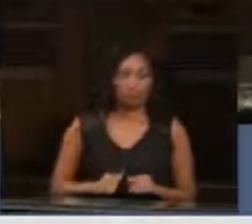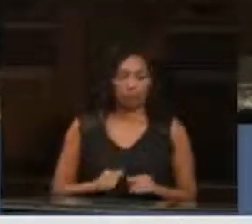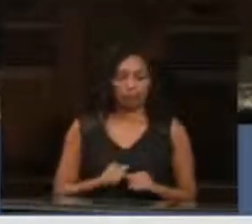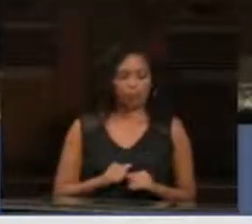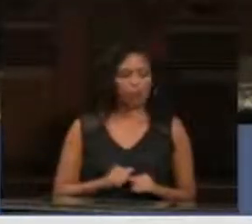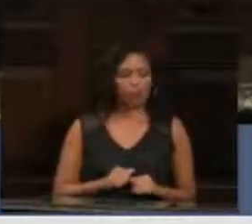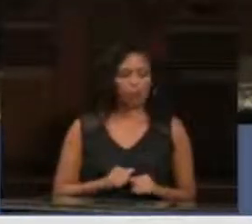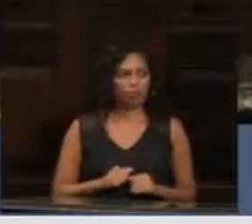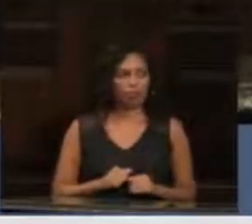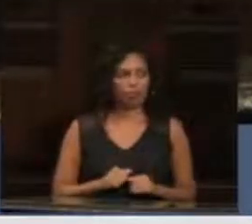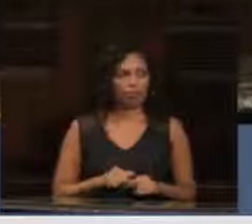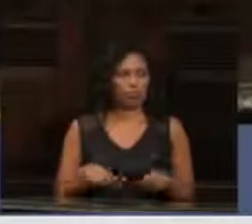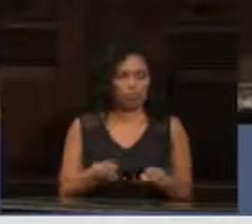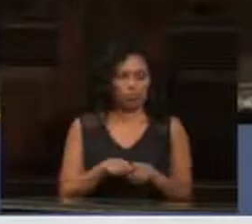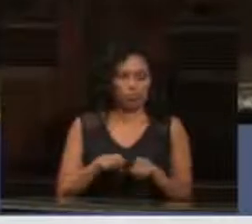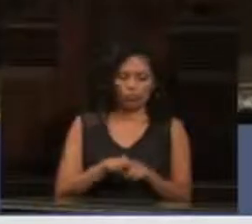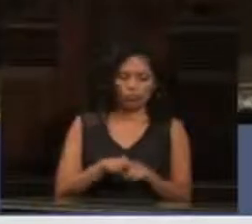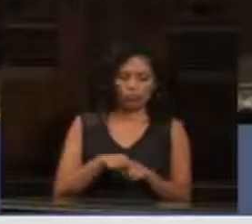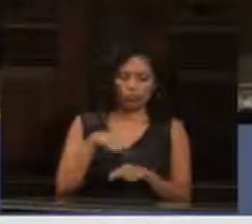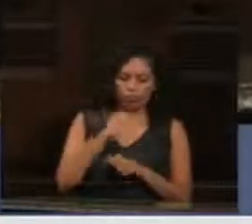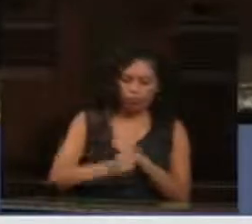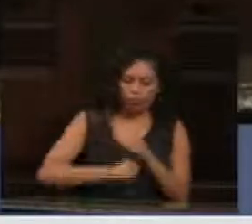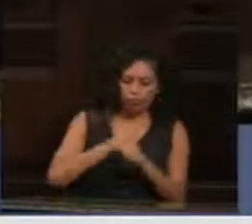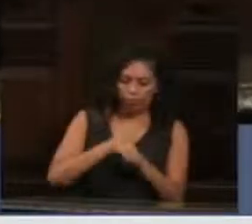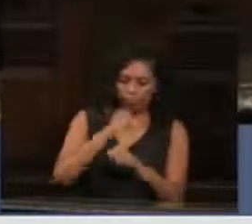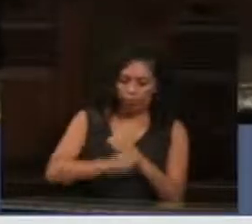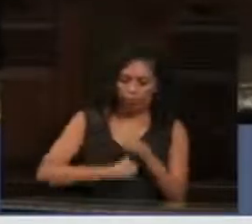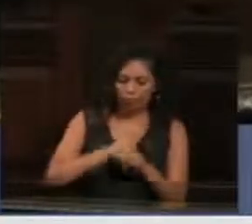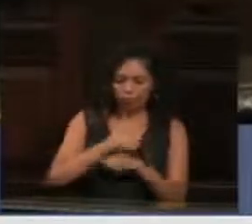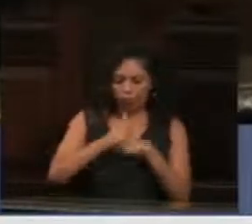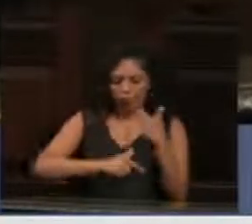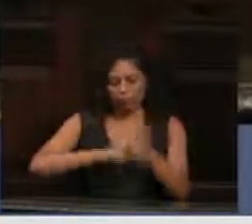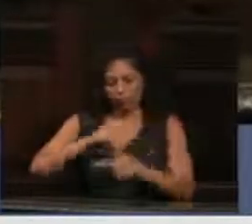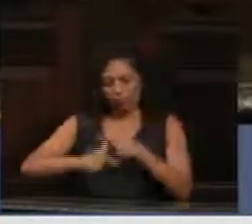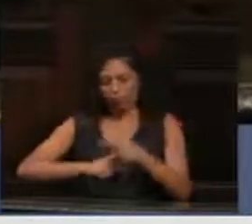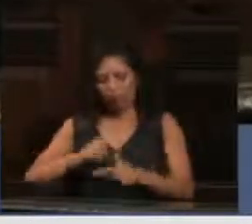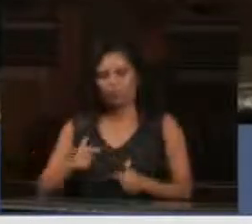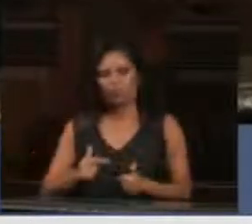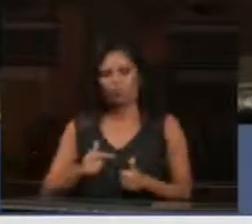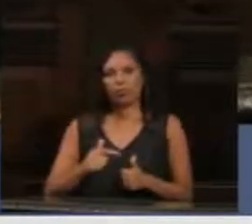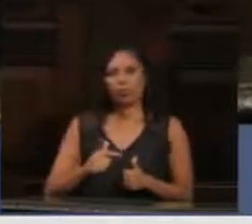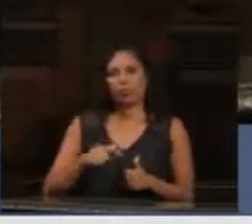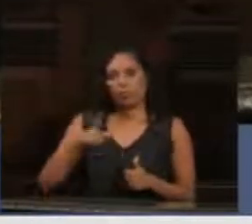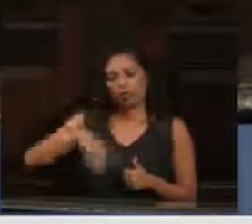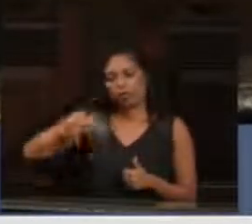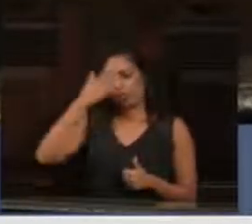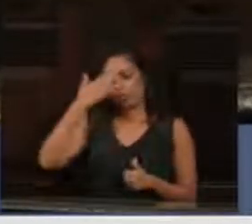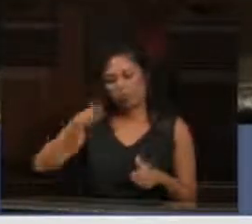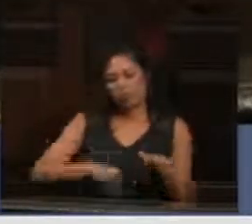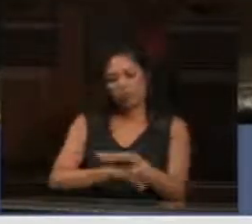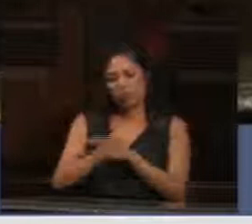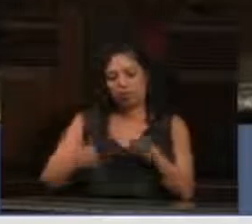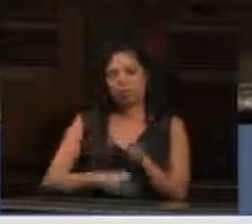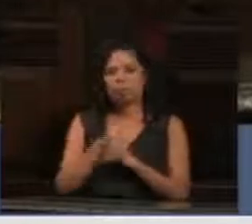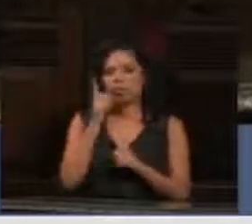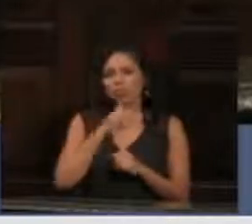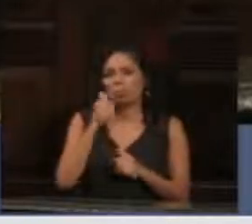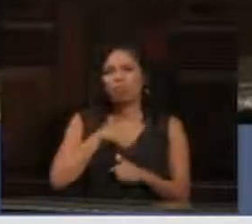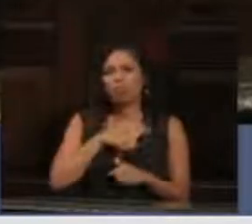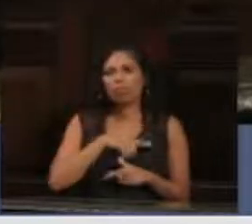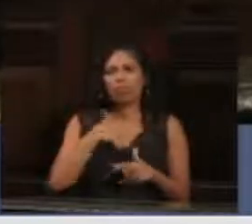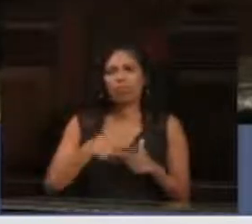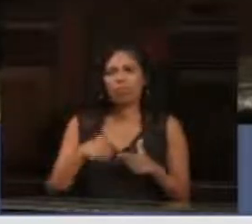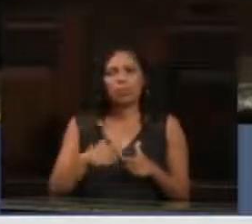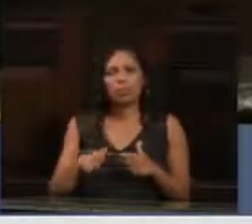desenvolvendo ao longo de décadas. A SEDAI tem problemas? Evidentemente que tem problemas, tem limites, tem